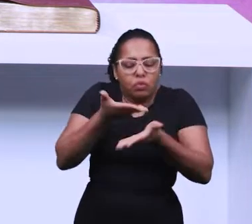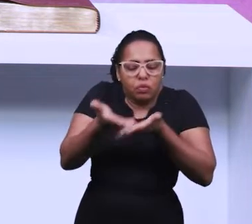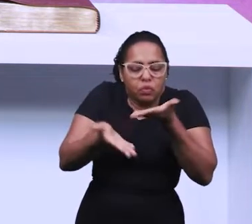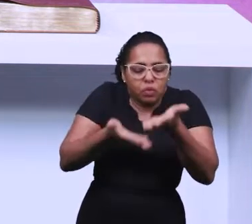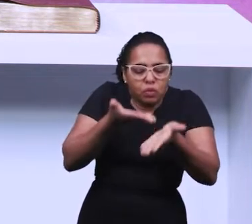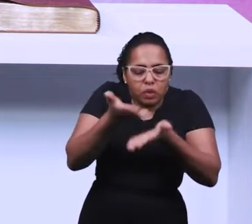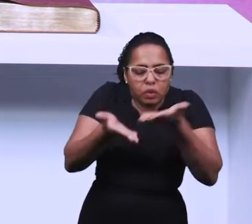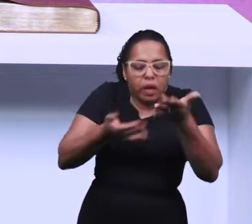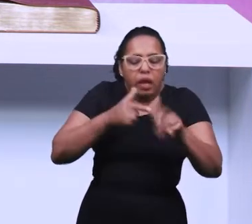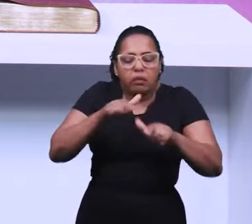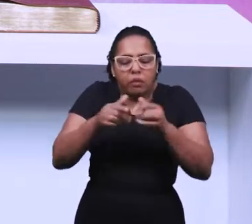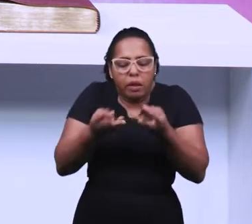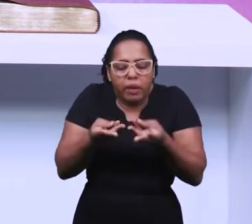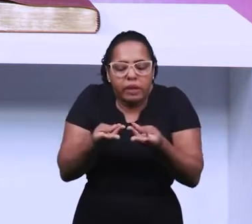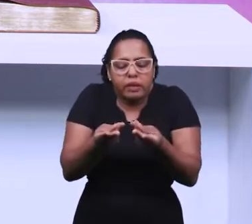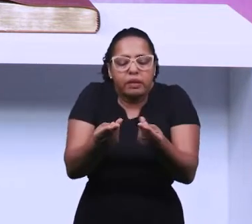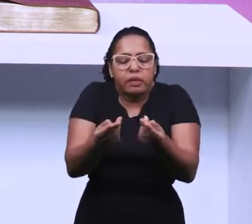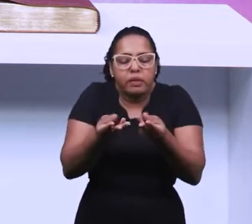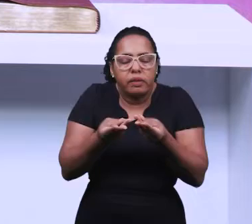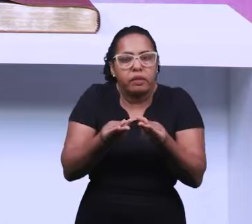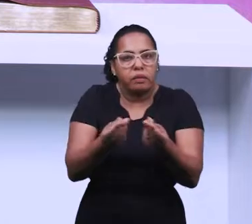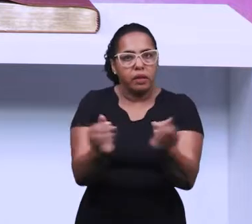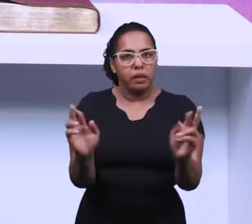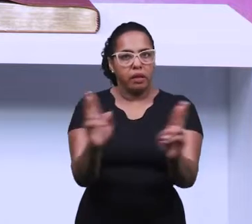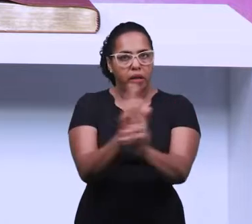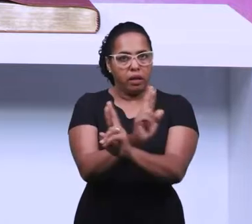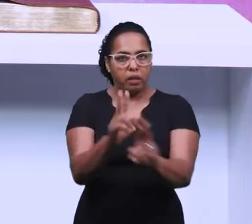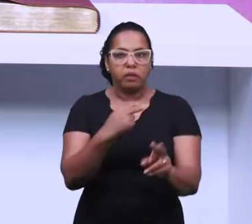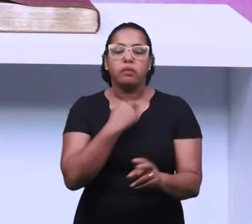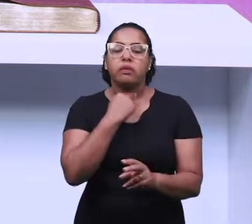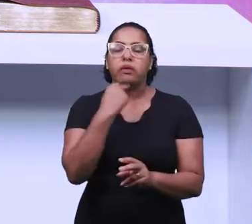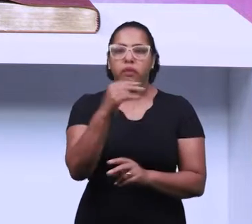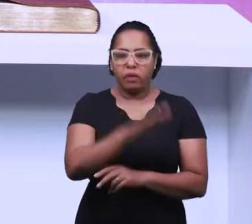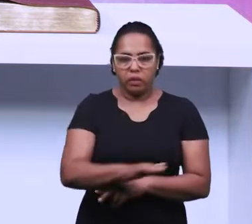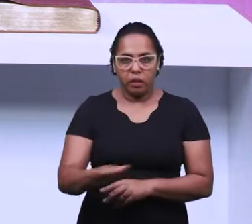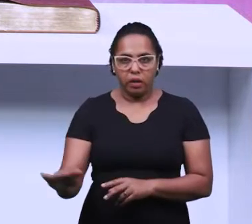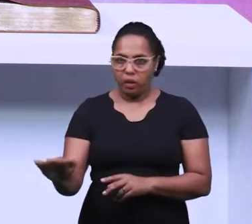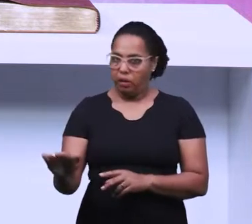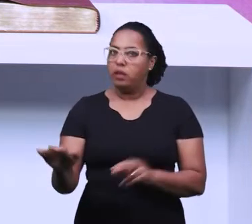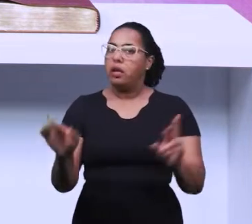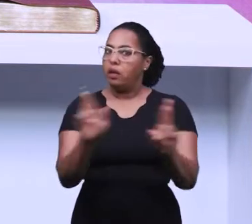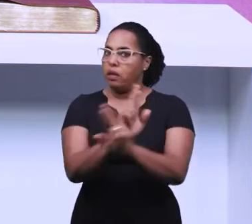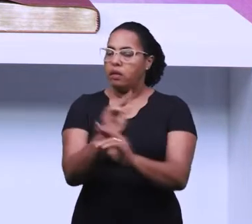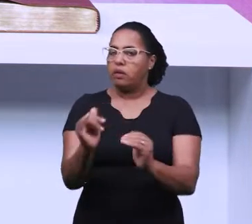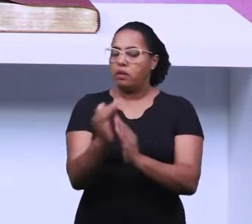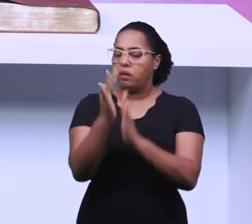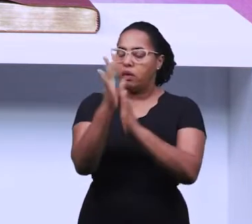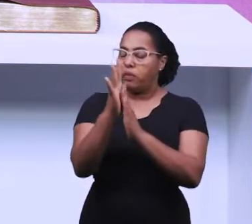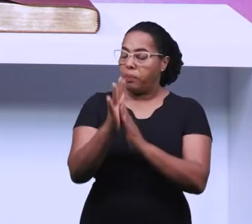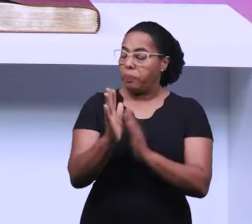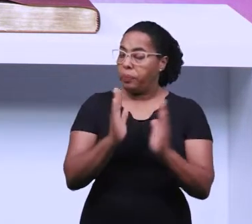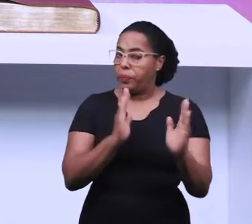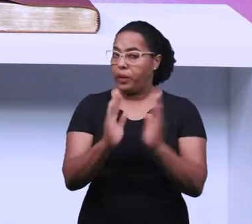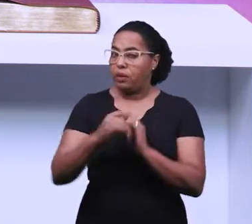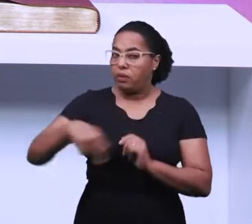sensível em relação à voz das crianças, em relação ao louvor, porque é o momento